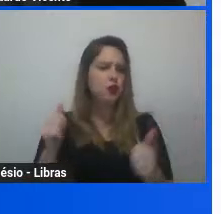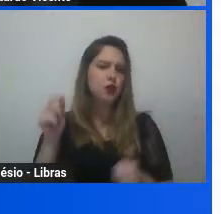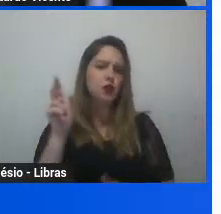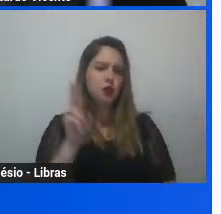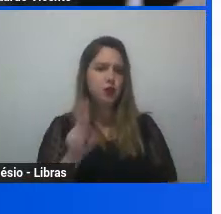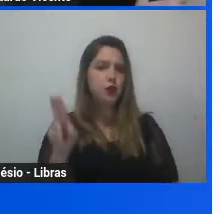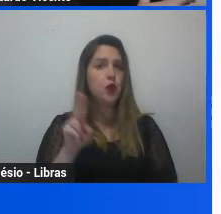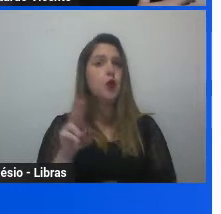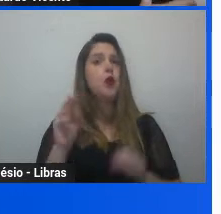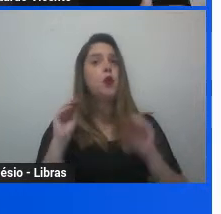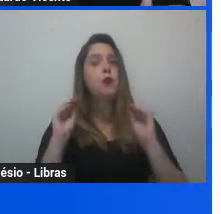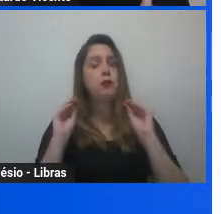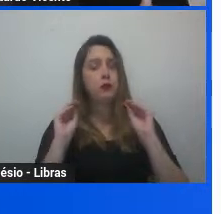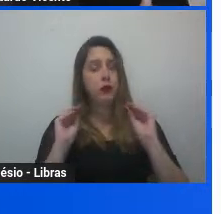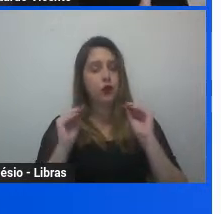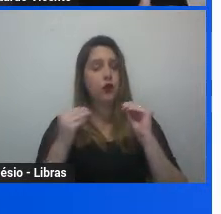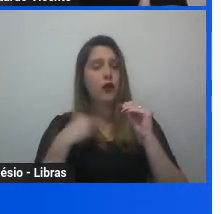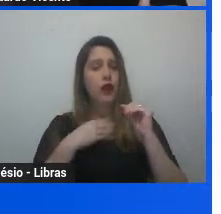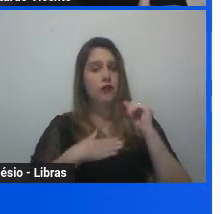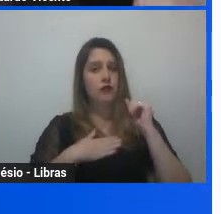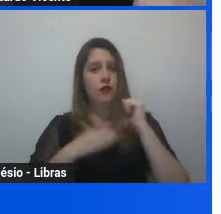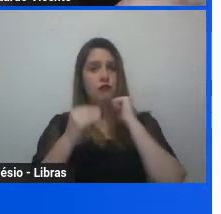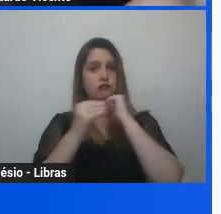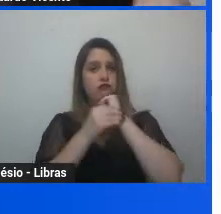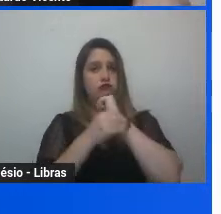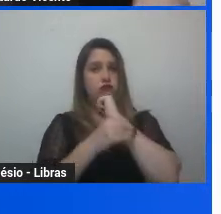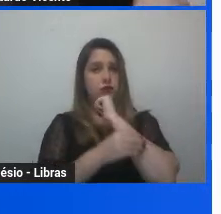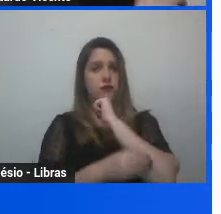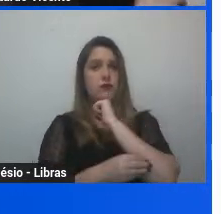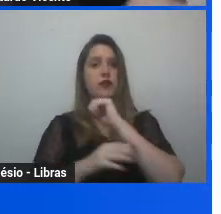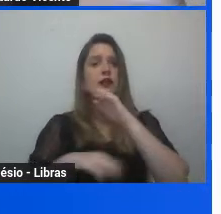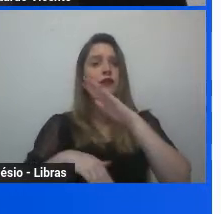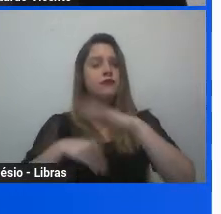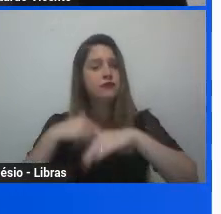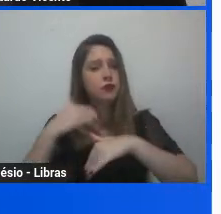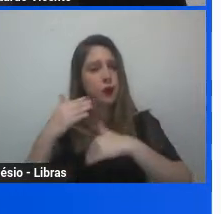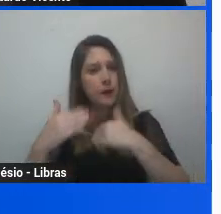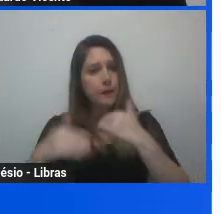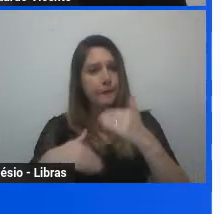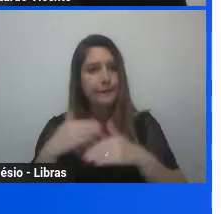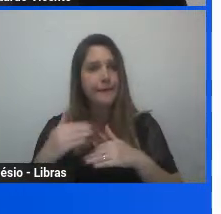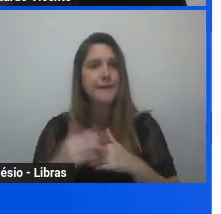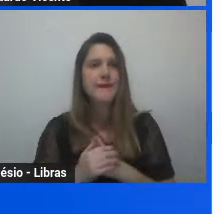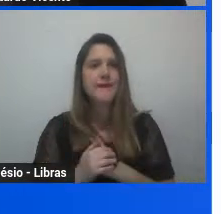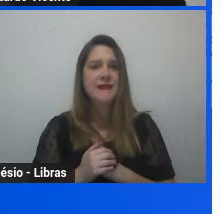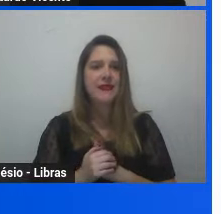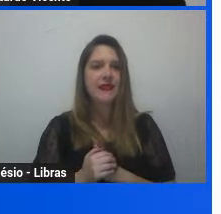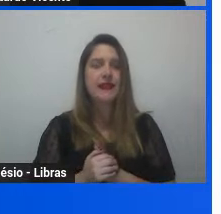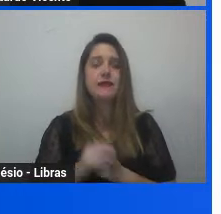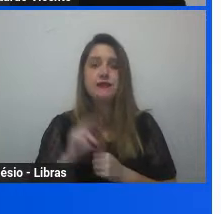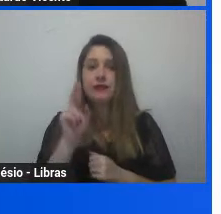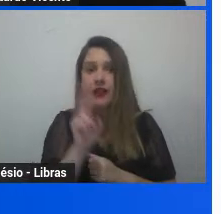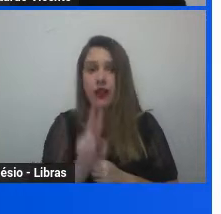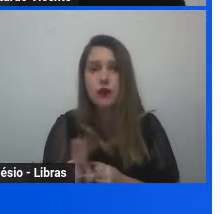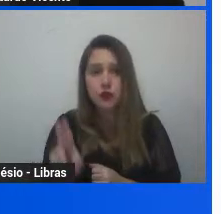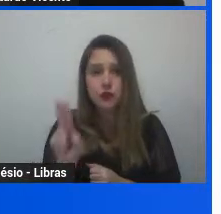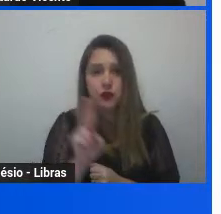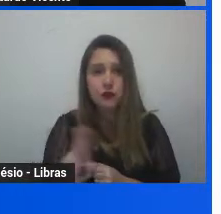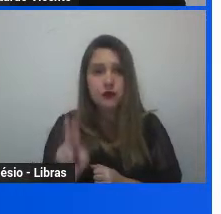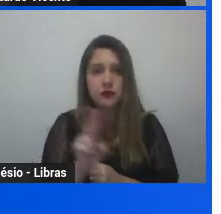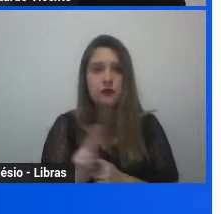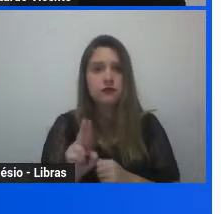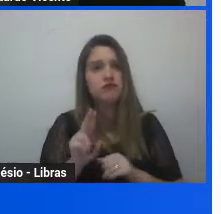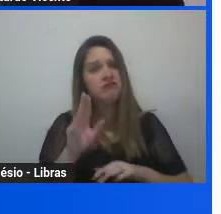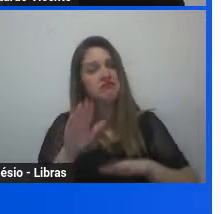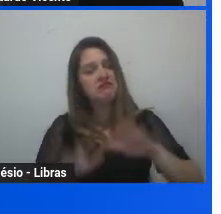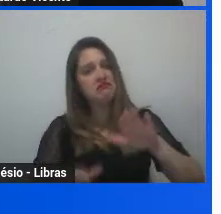posso colocar um pano limpo. E aí levo, né, até o hospital, ou, dependendo do